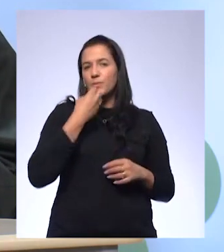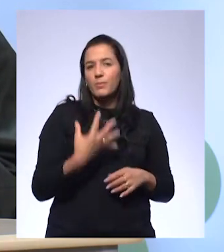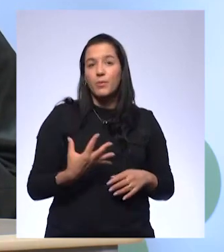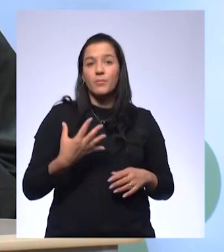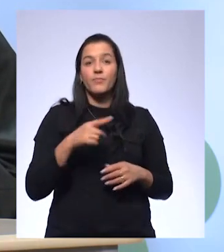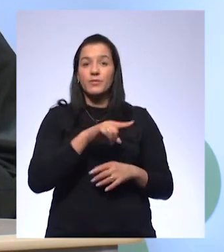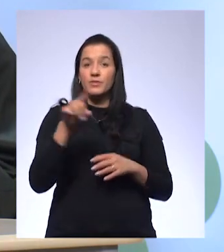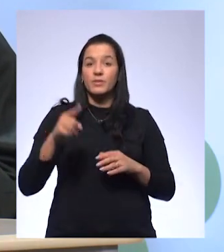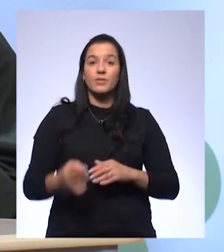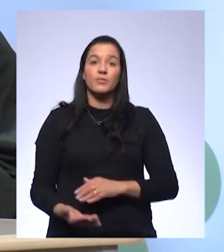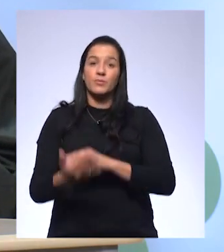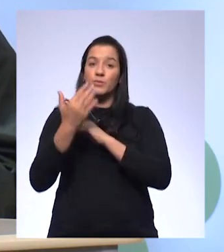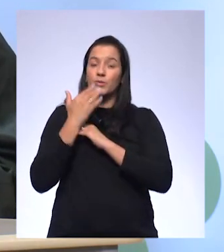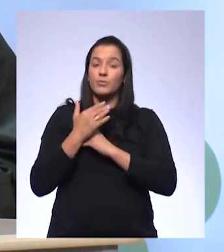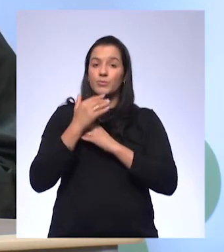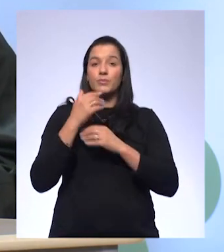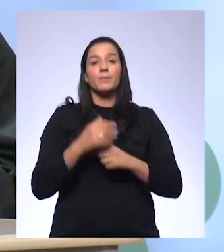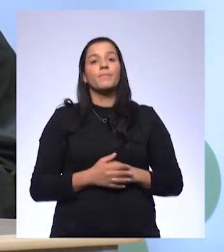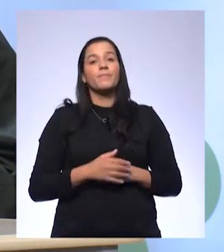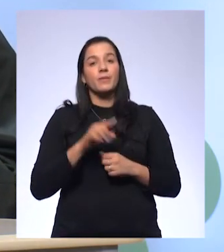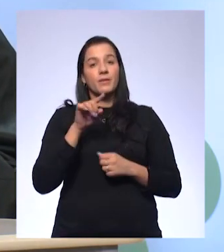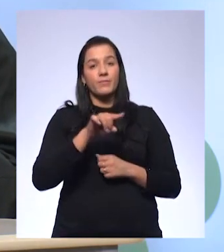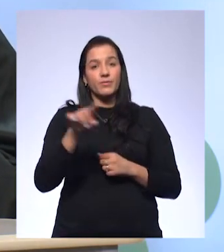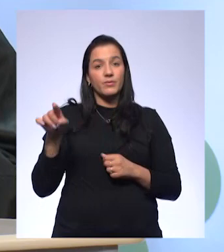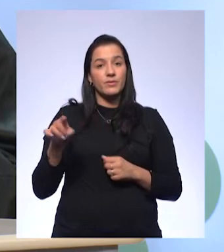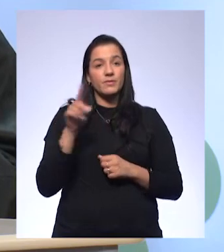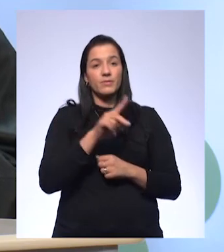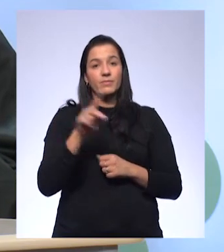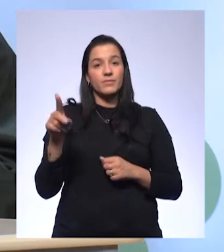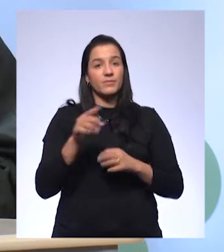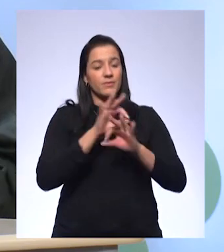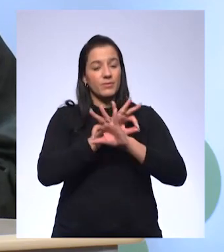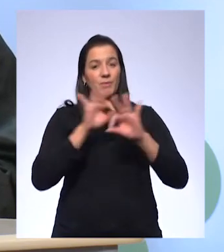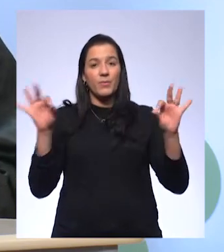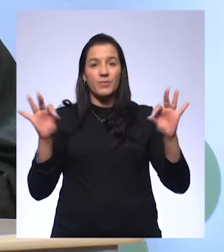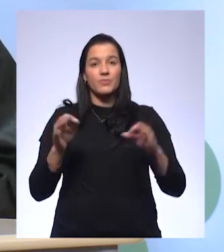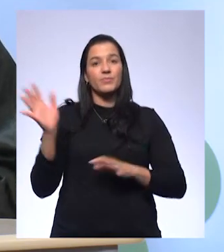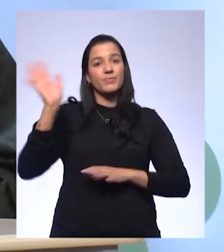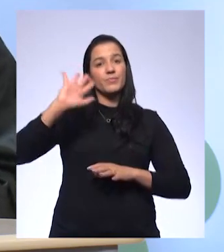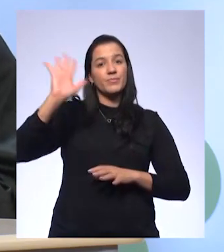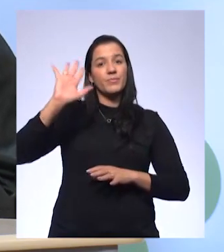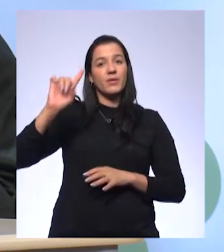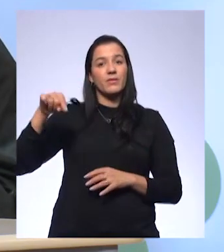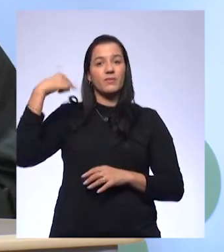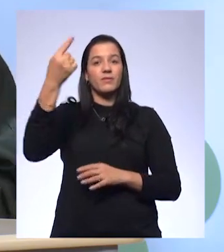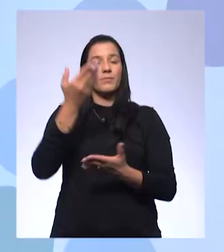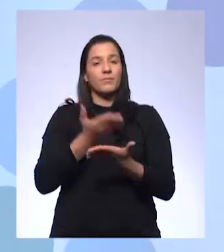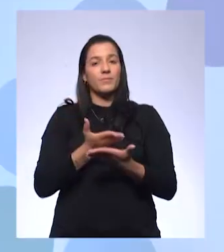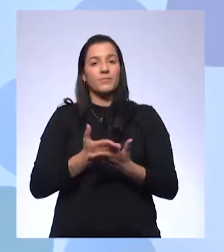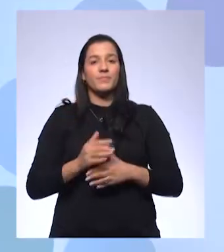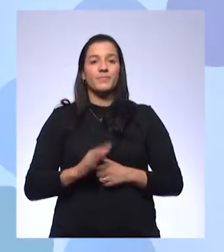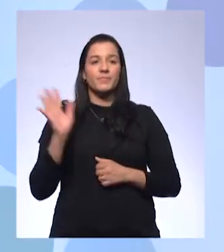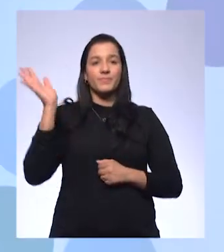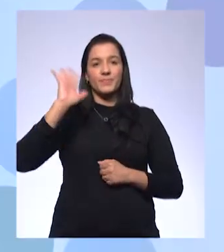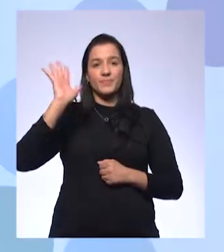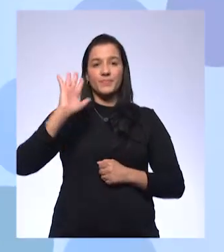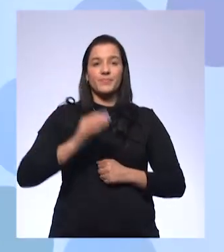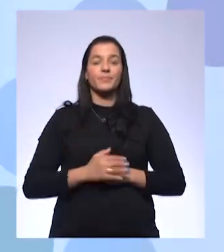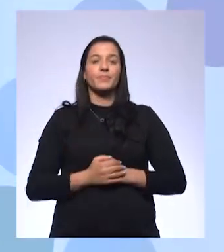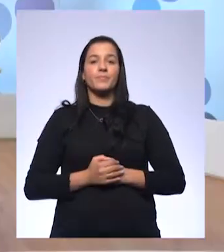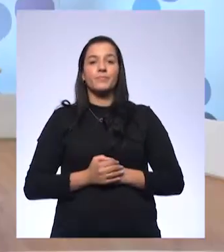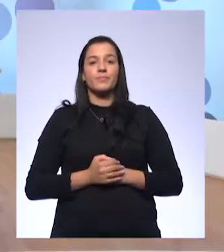só fortalecem e, claro, vocês também são demais. Tchau, até a próxima aula. Tchau, tchau,